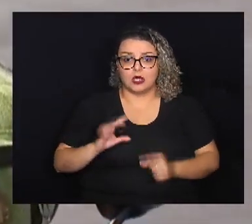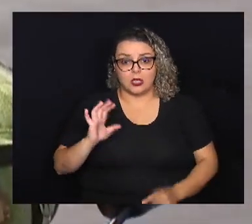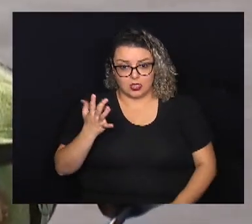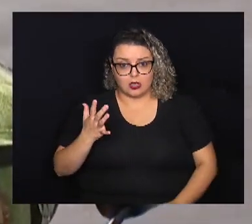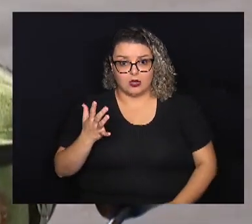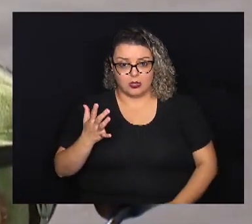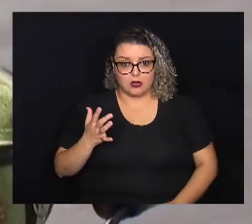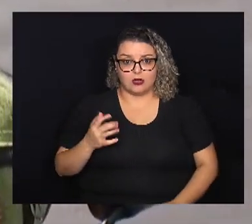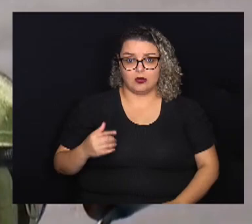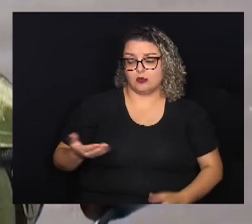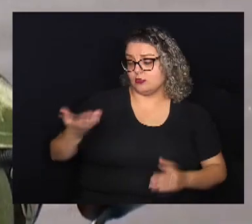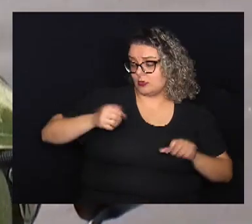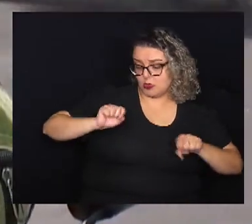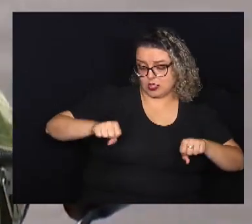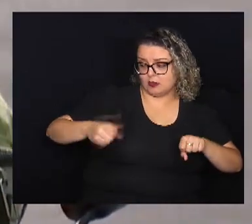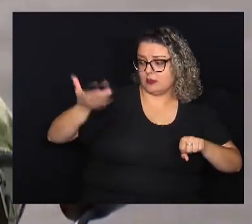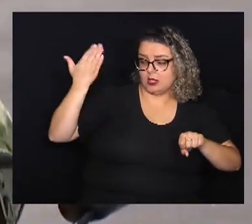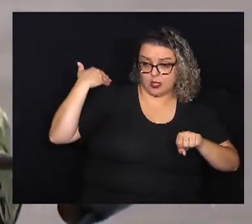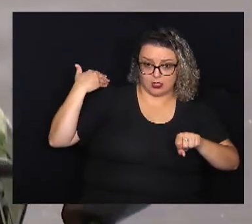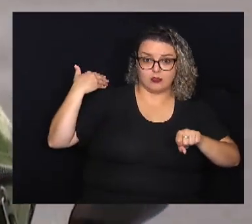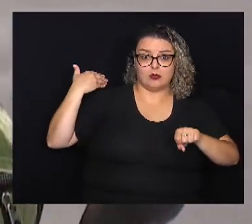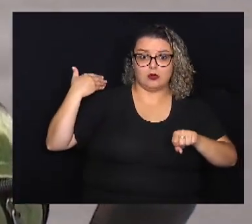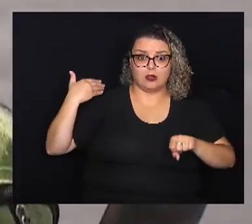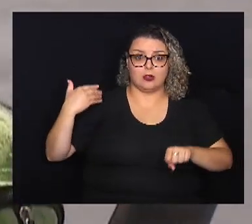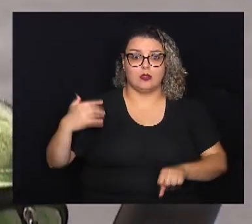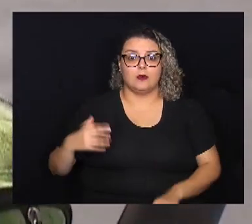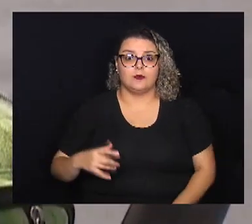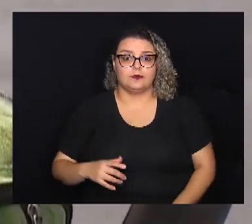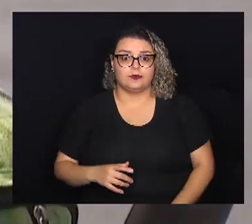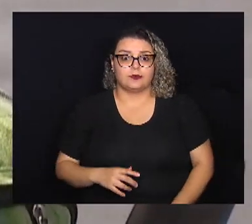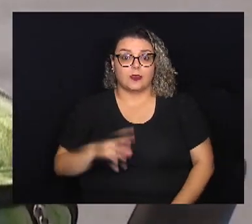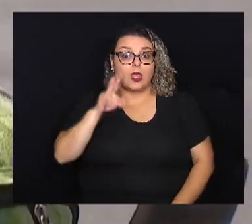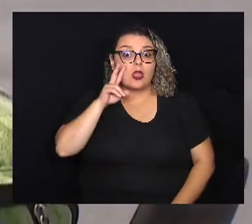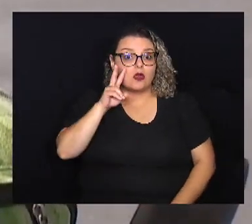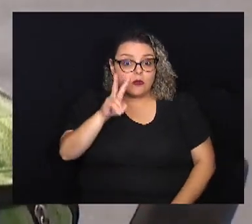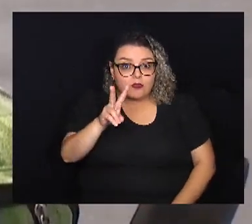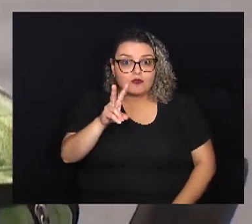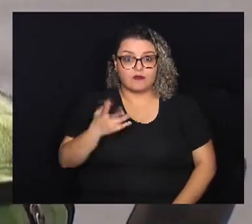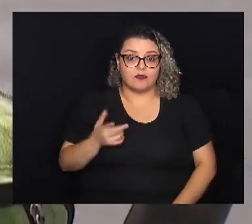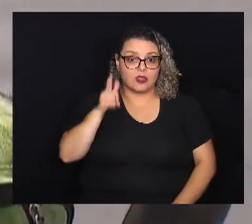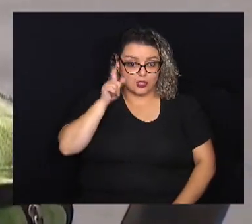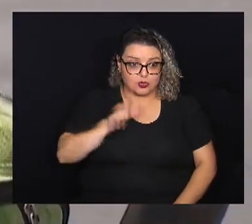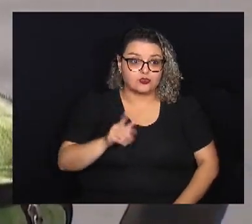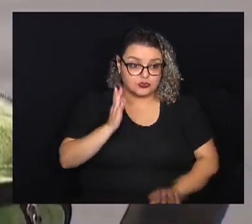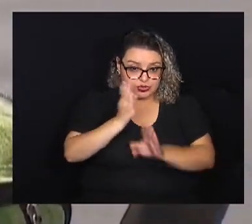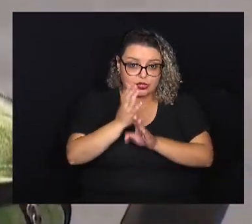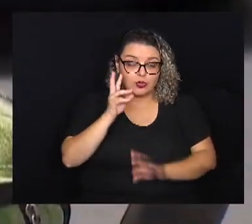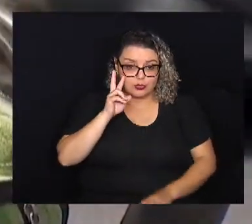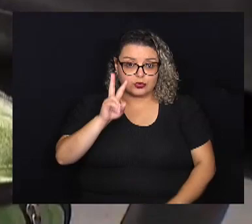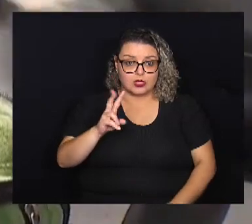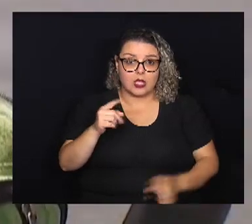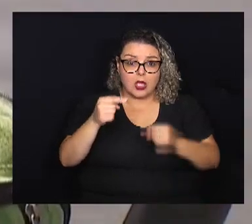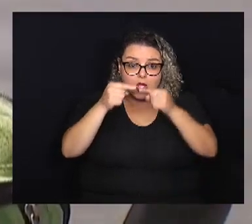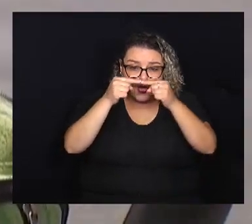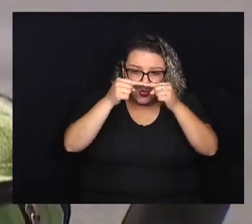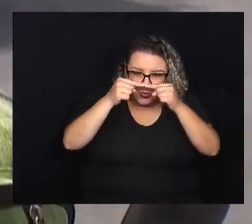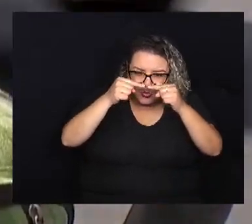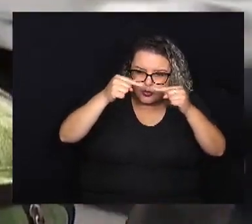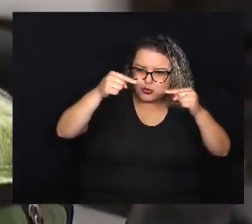garupa que eu tava com ela. Eu dei, eu consegui achar, ver a